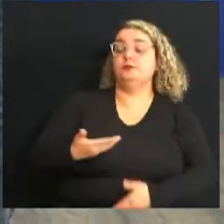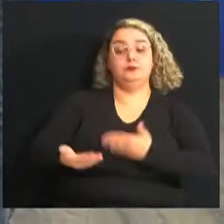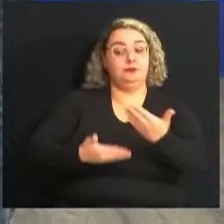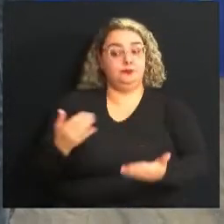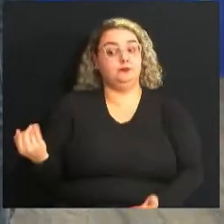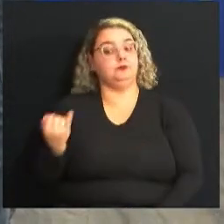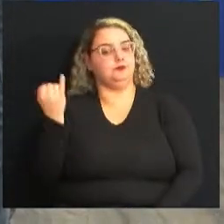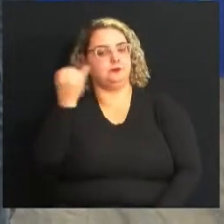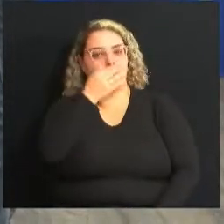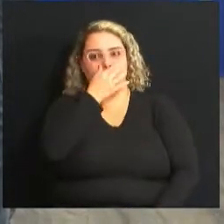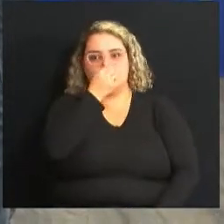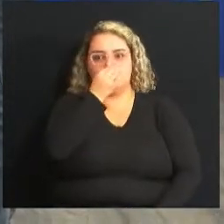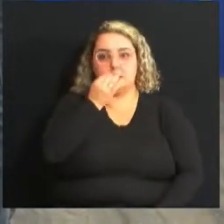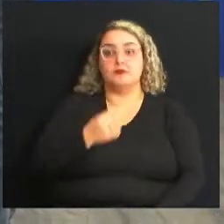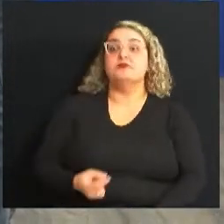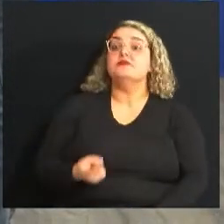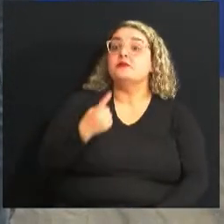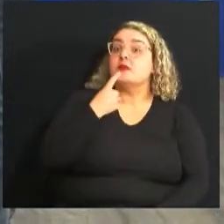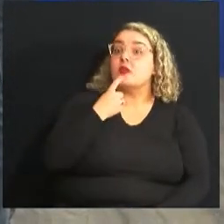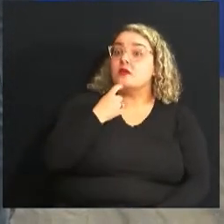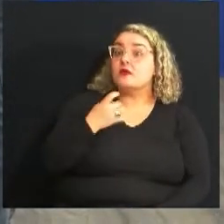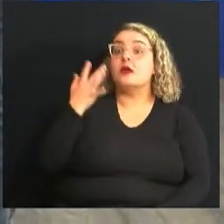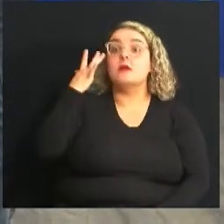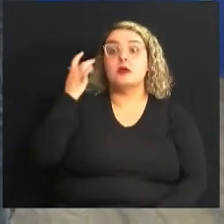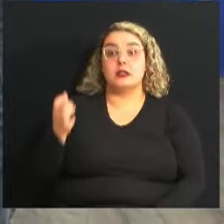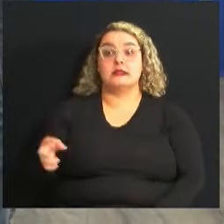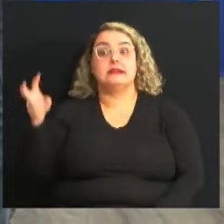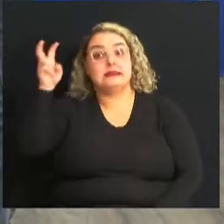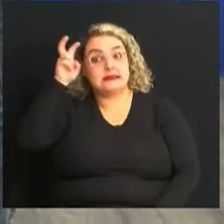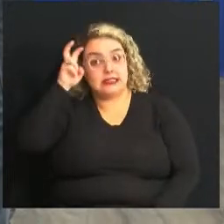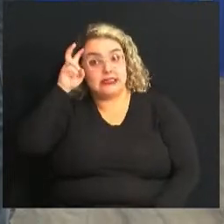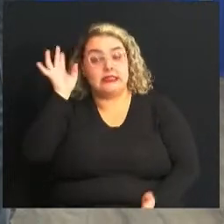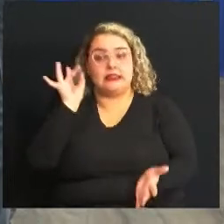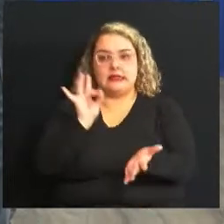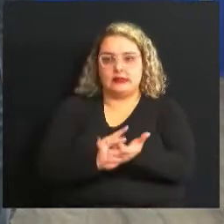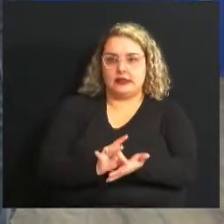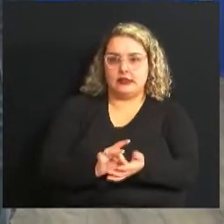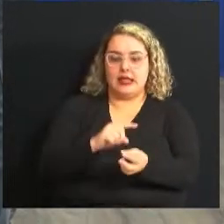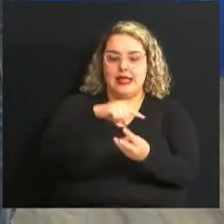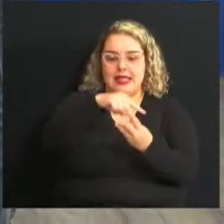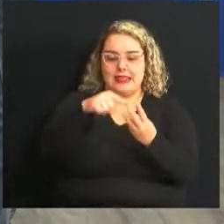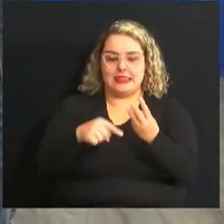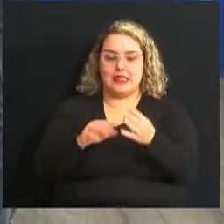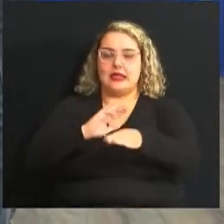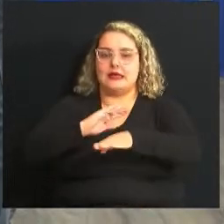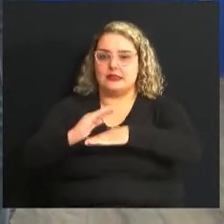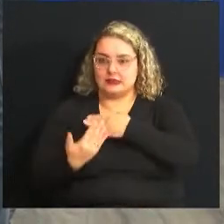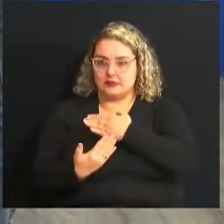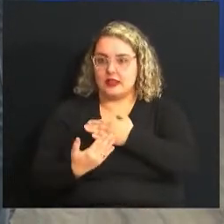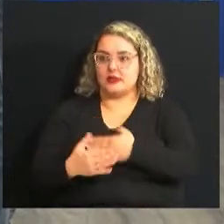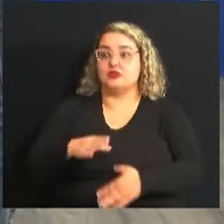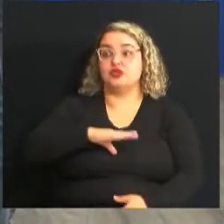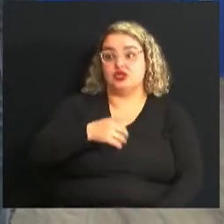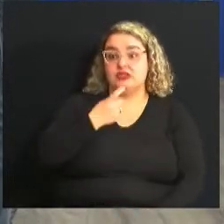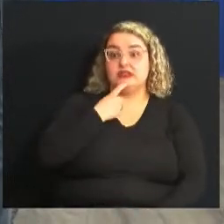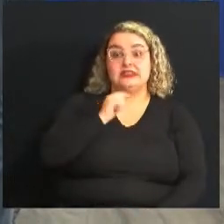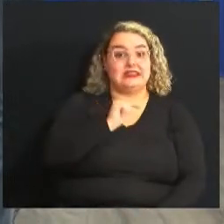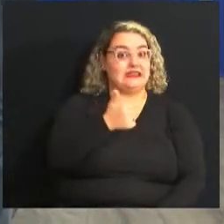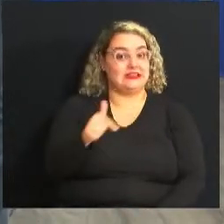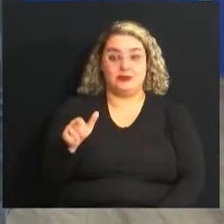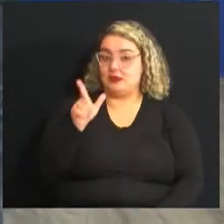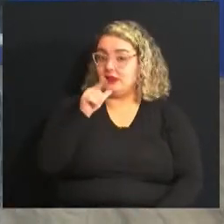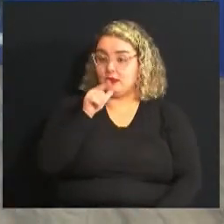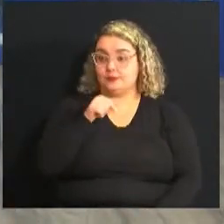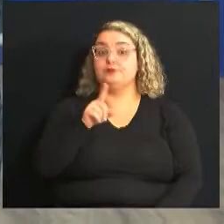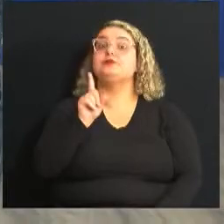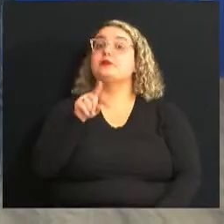no feriadão amanhã nós temos, na quinta-feira na verdade, nós temos 3 bairros da cidade de Campinas que vão ficar sem água. É